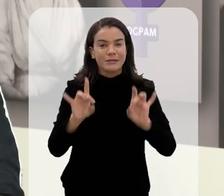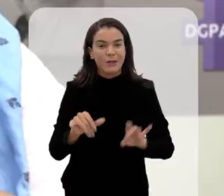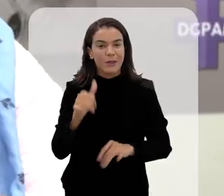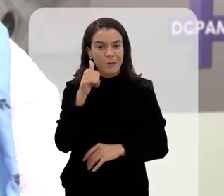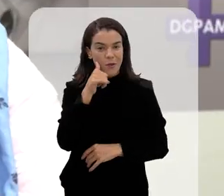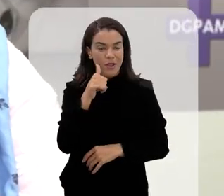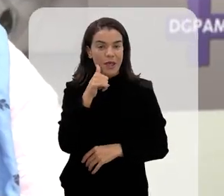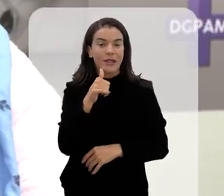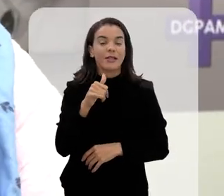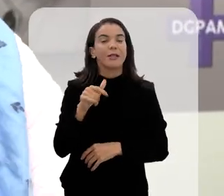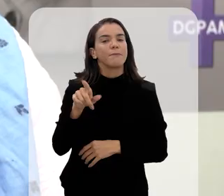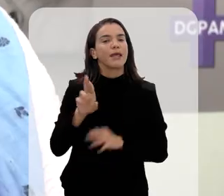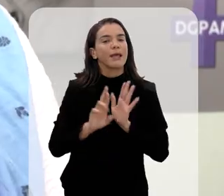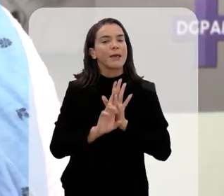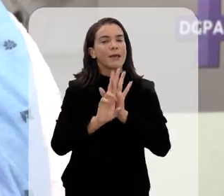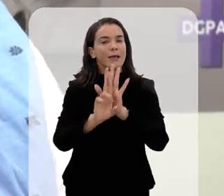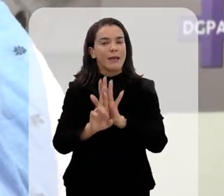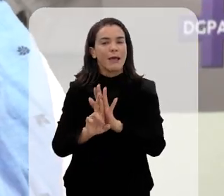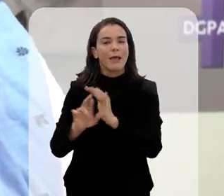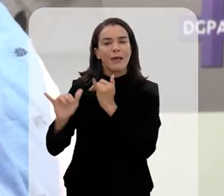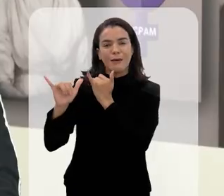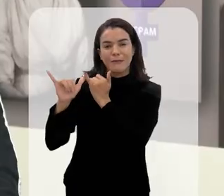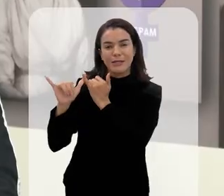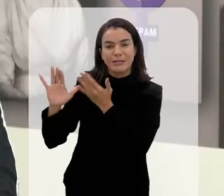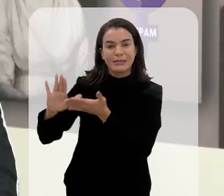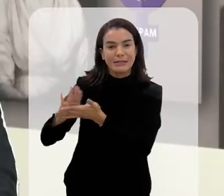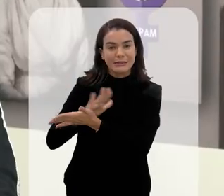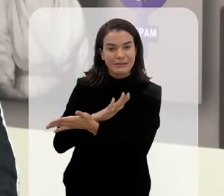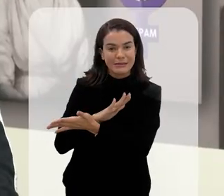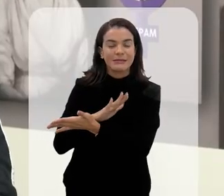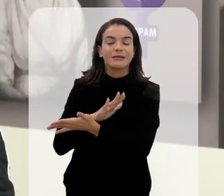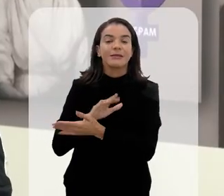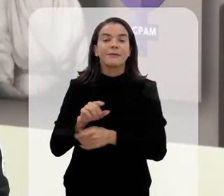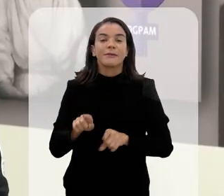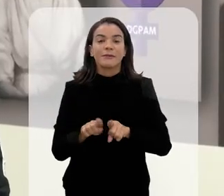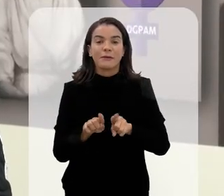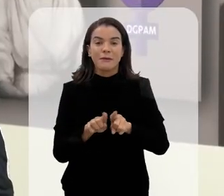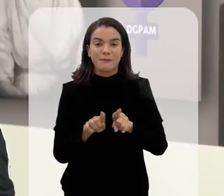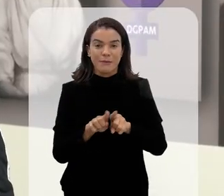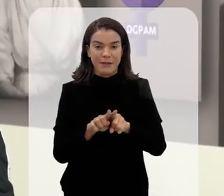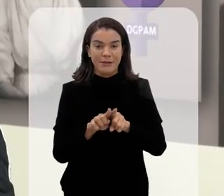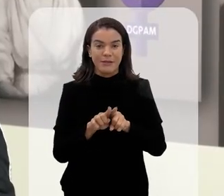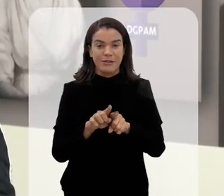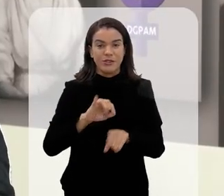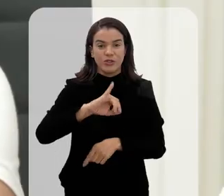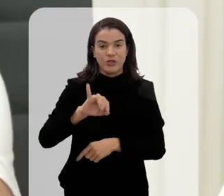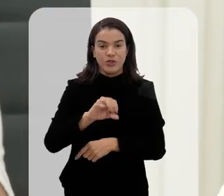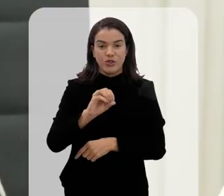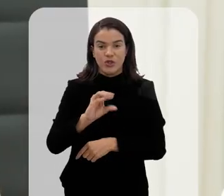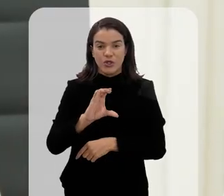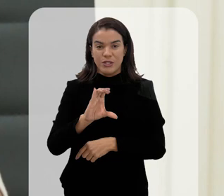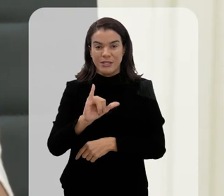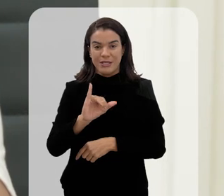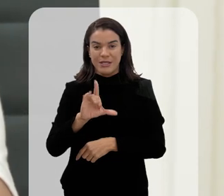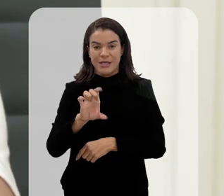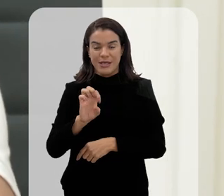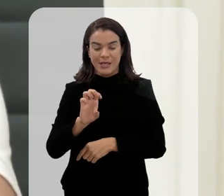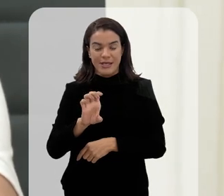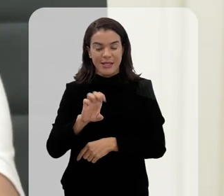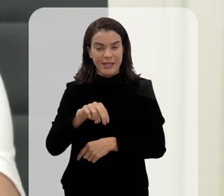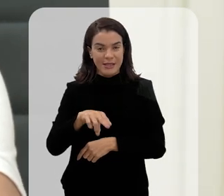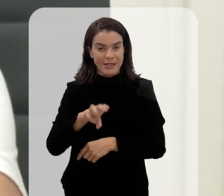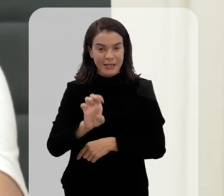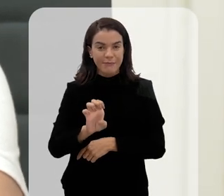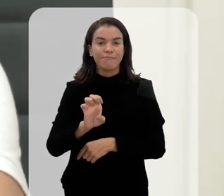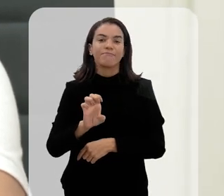Kunti Devidasi, representante Hare Krishna e da ESCOM, com a Jocilene Julião, que é a nossa representante